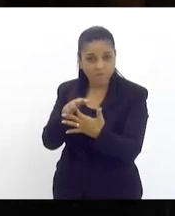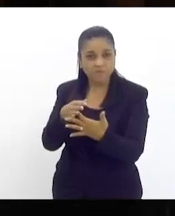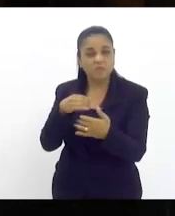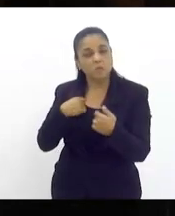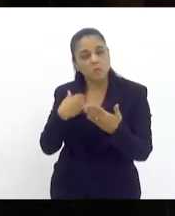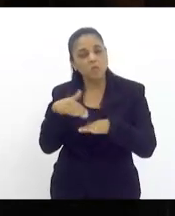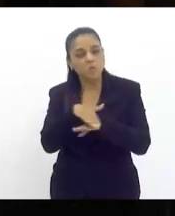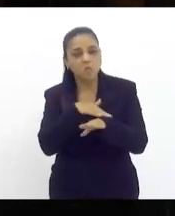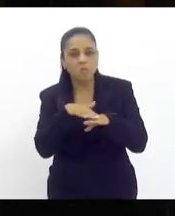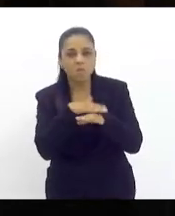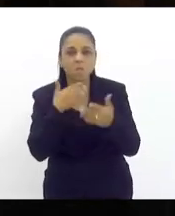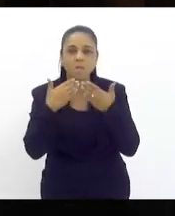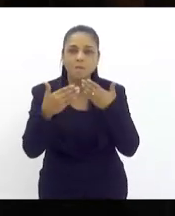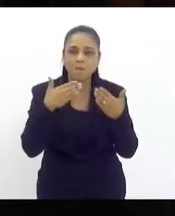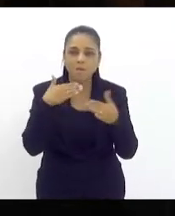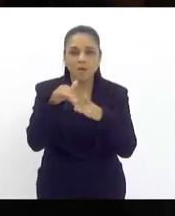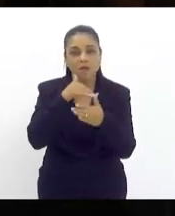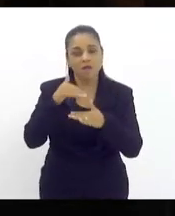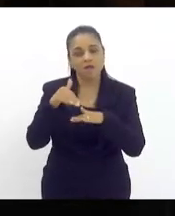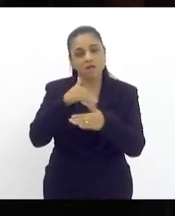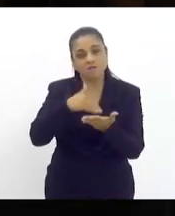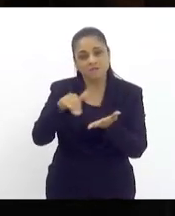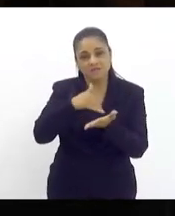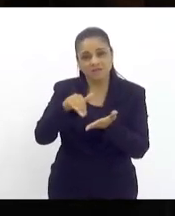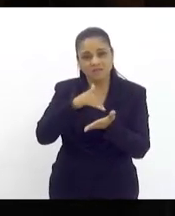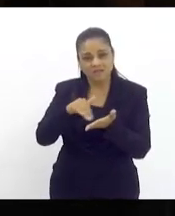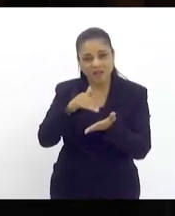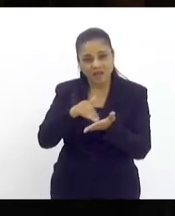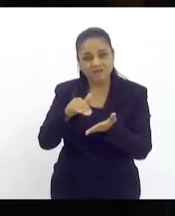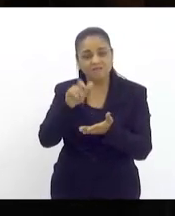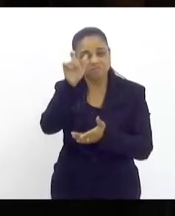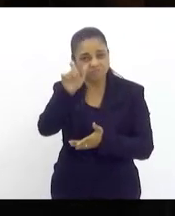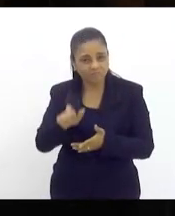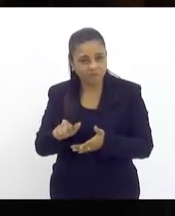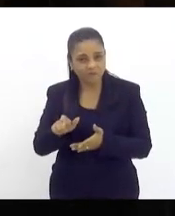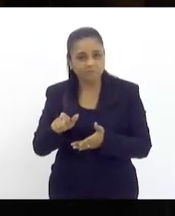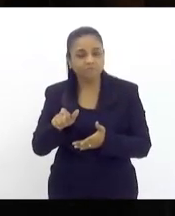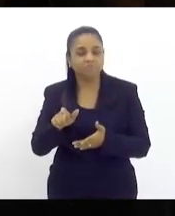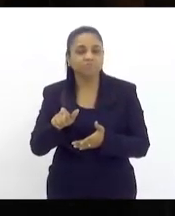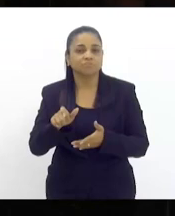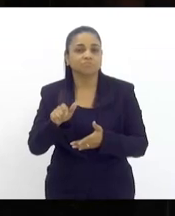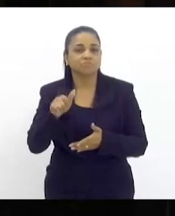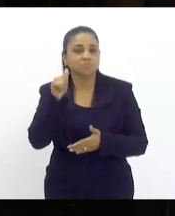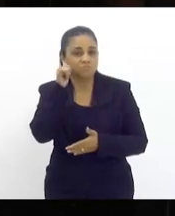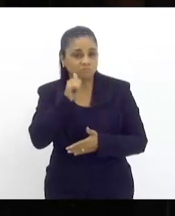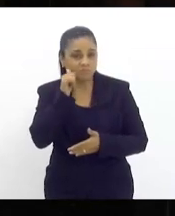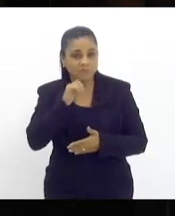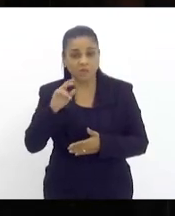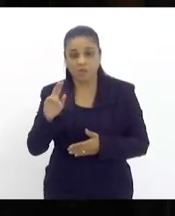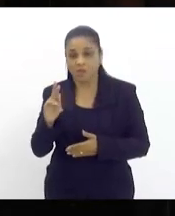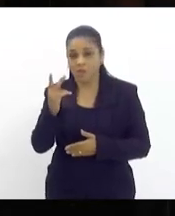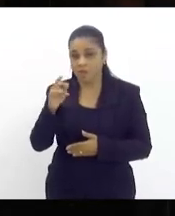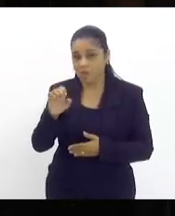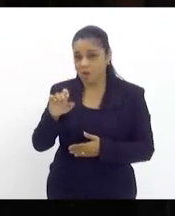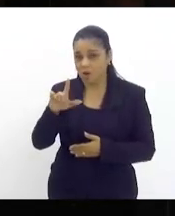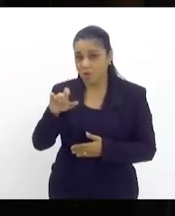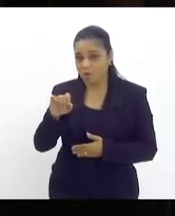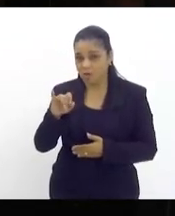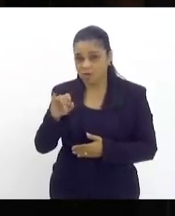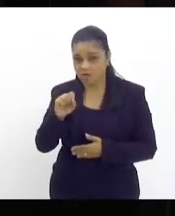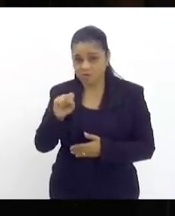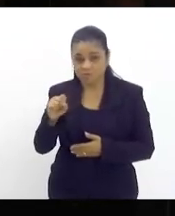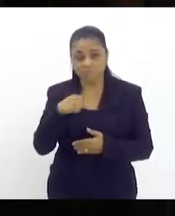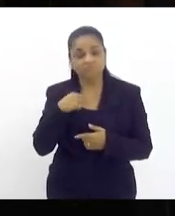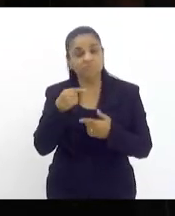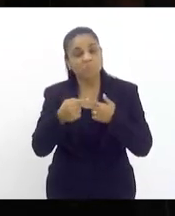pude conversar com a secretária de políticas de mulheres aqui do Estado a senhora Heloísa justamente trazendo